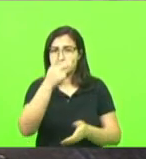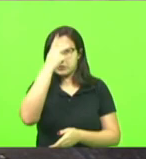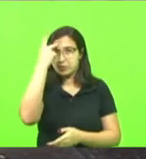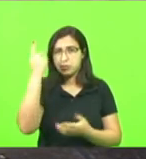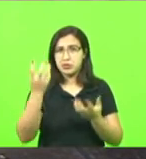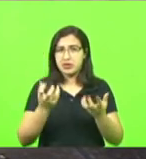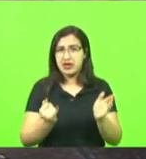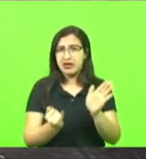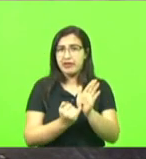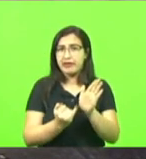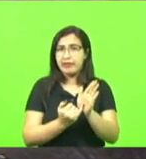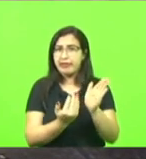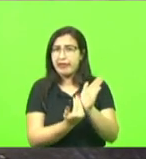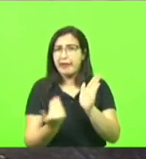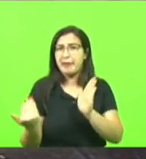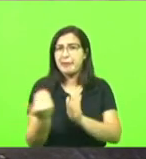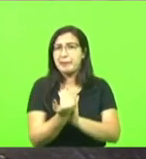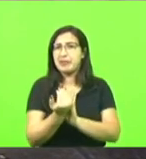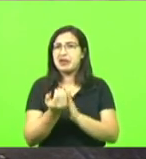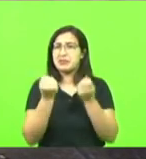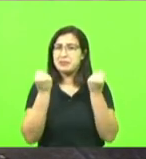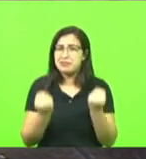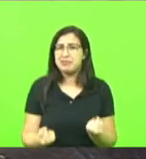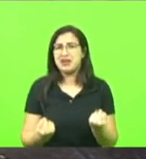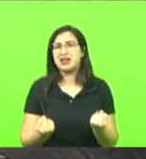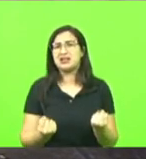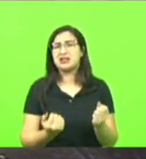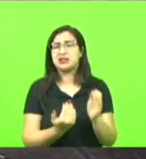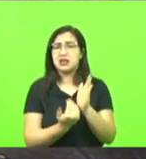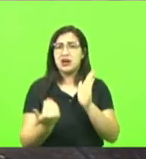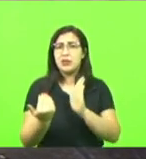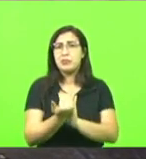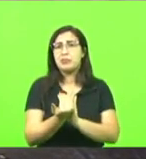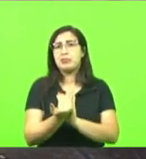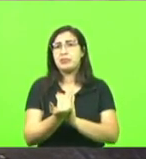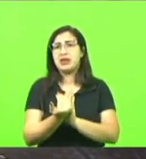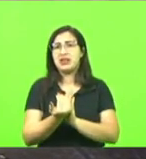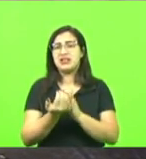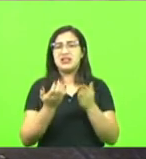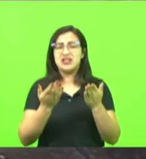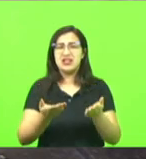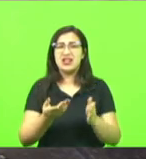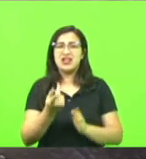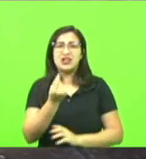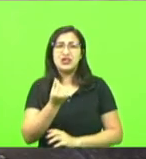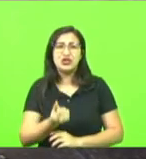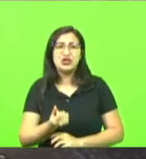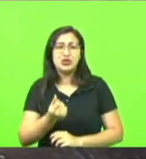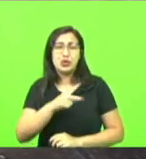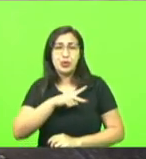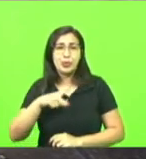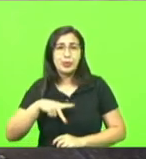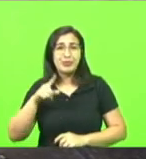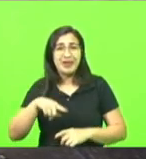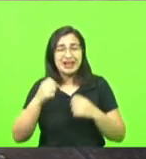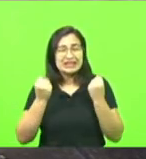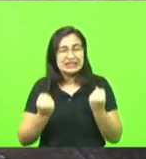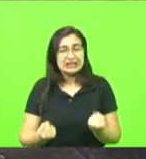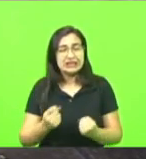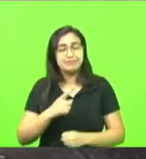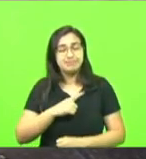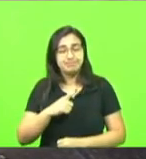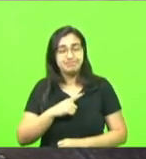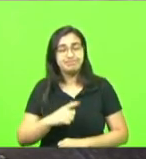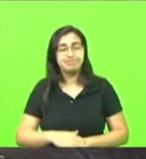tributar mais, quer pesar mais, aumentar a máquina pública, que já é pesada demais, até